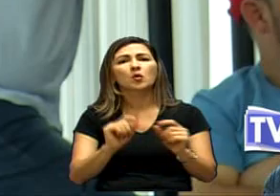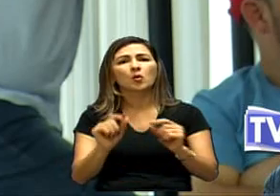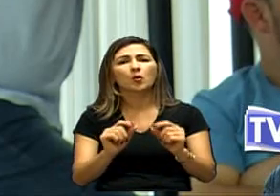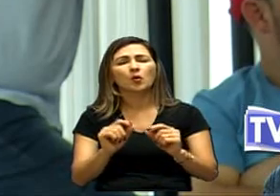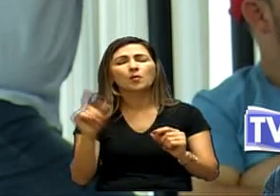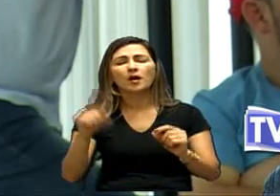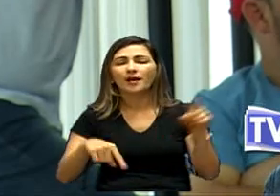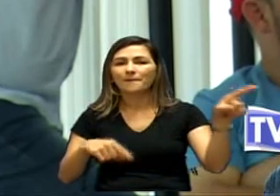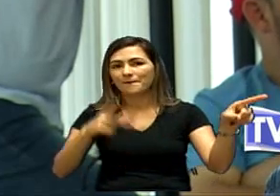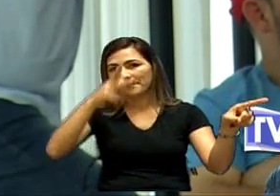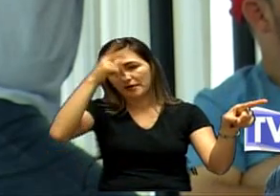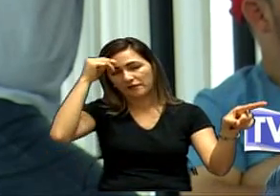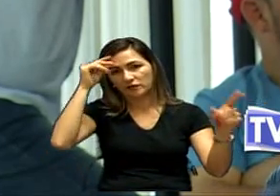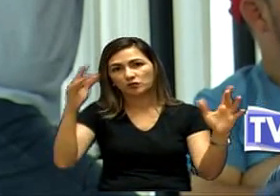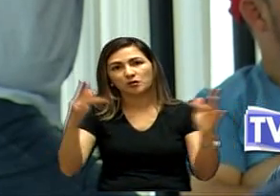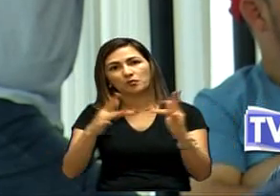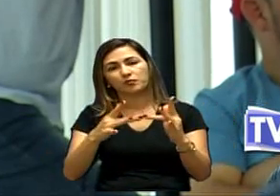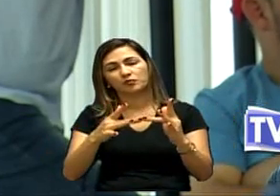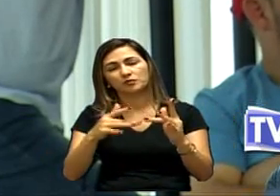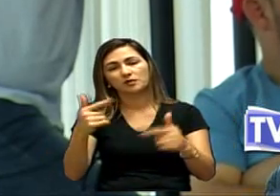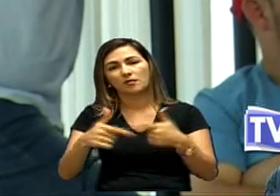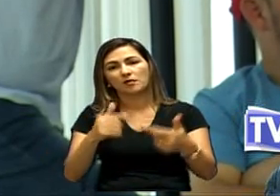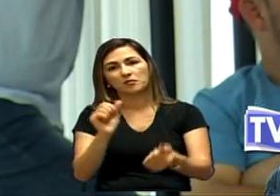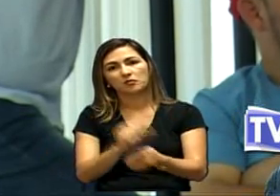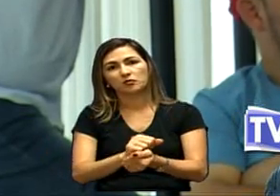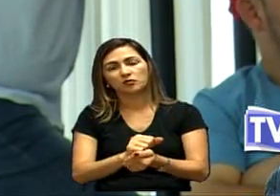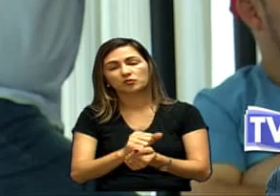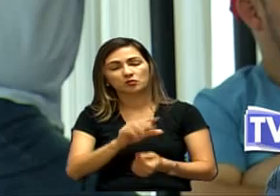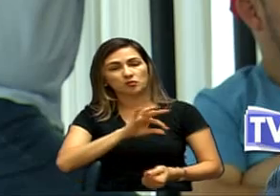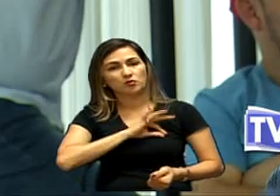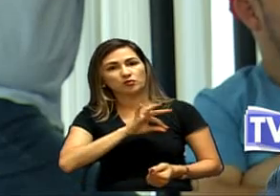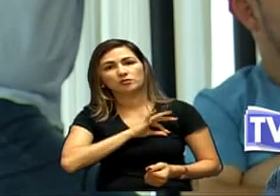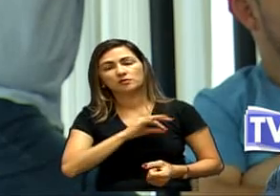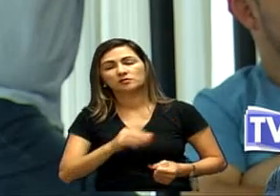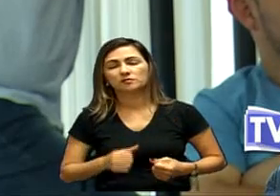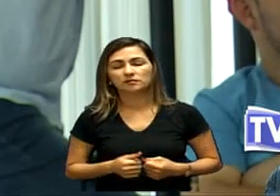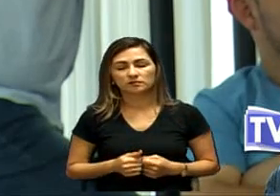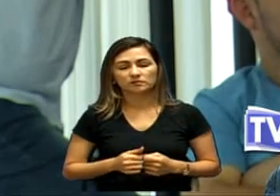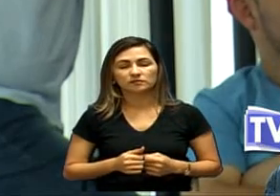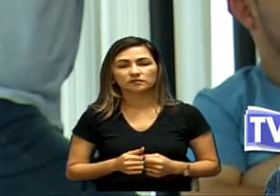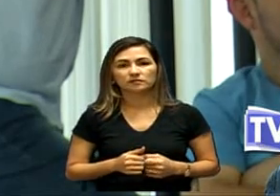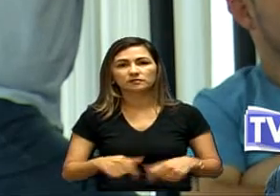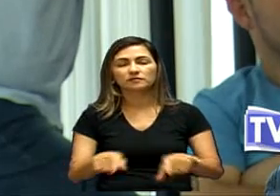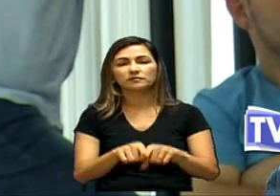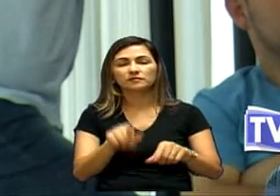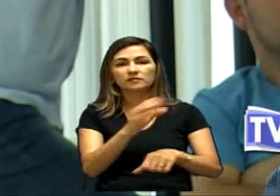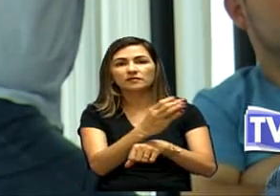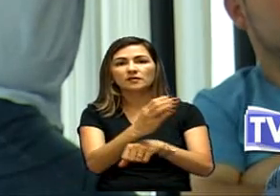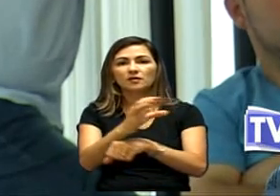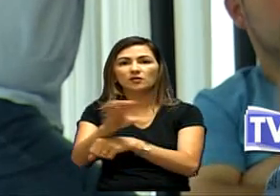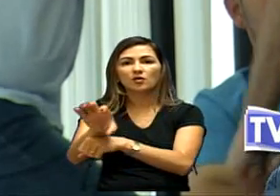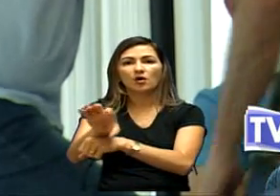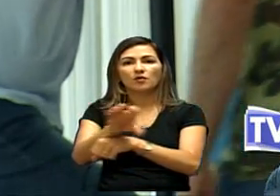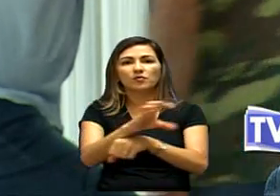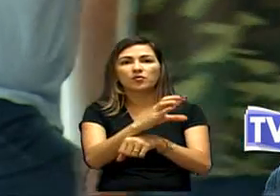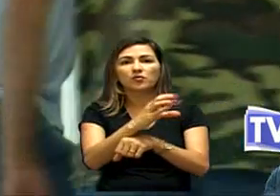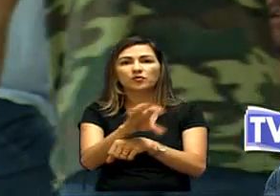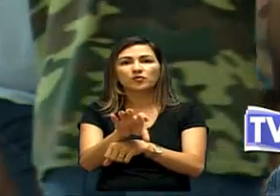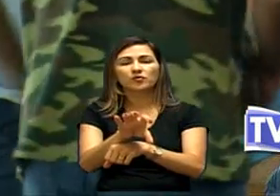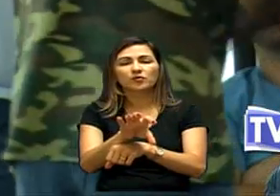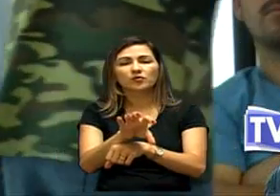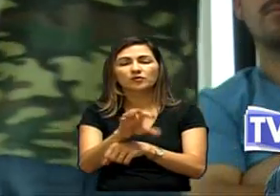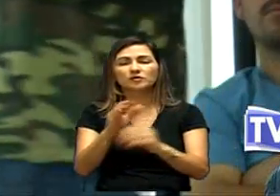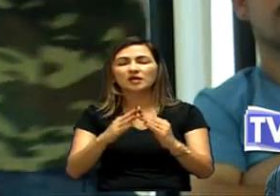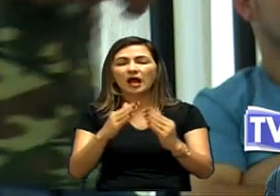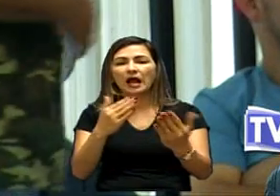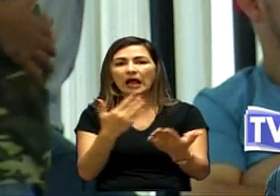nós temos o problema hoje que não há manutenção nem nos ventiladores das unidades básicas de saúde. Então, que haja